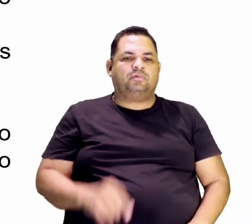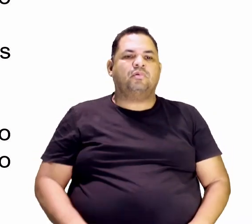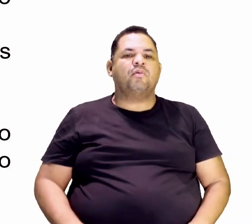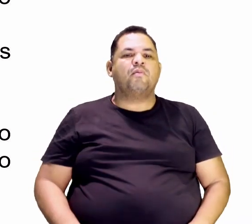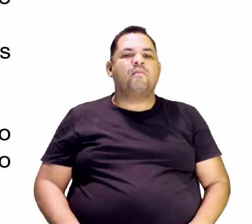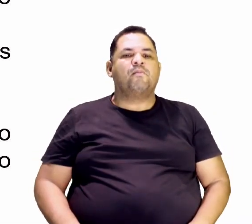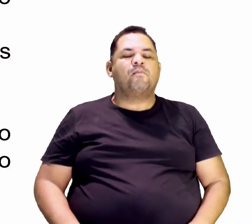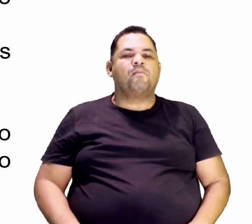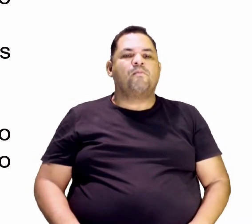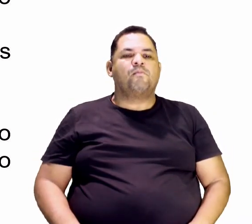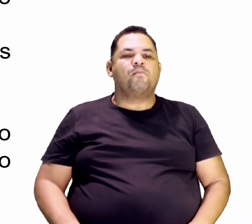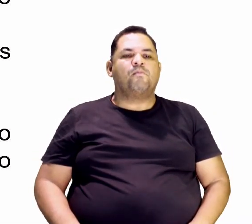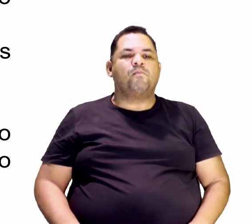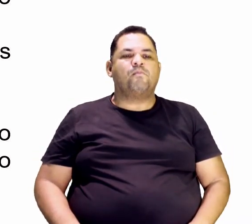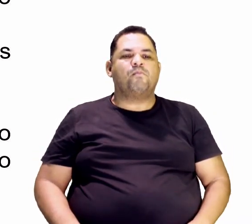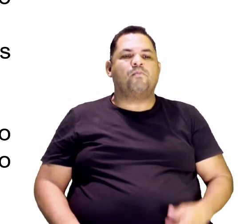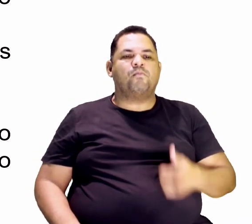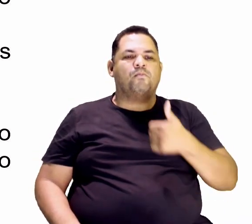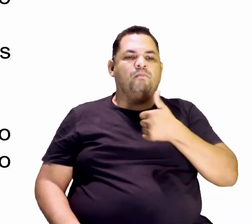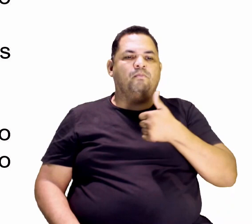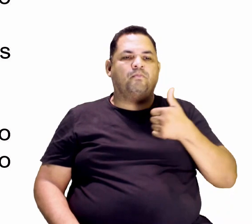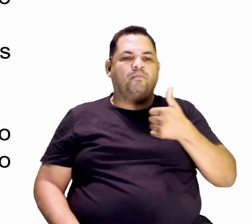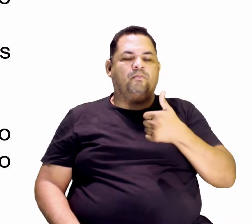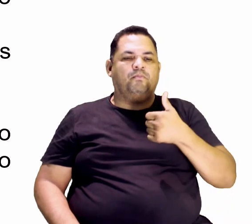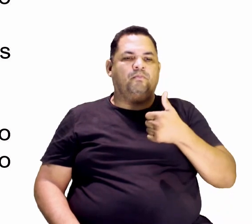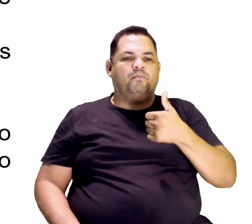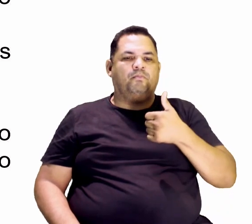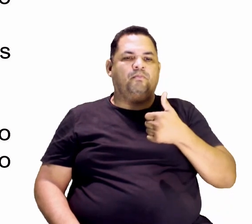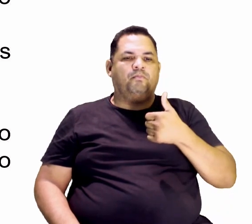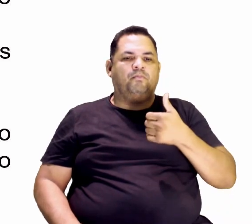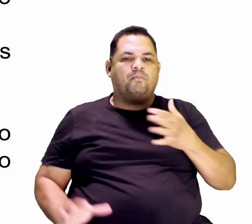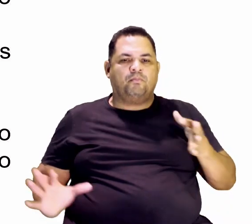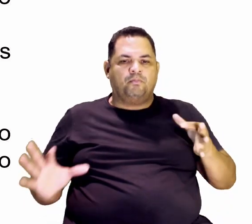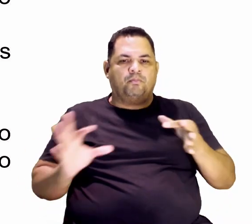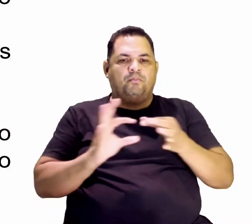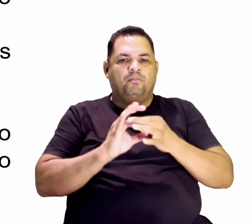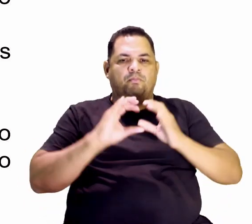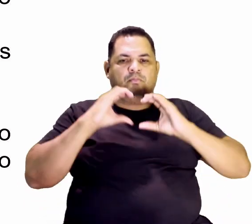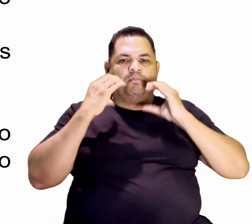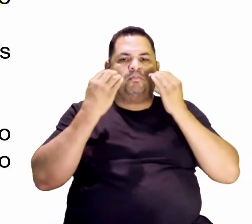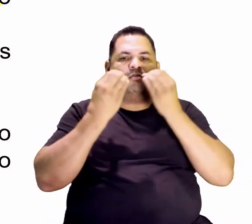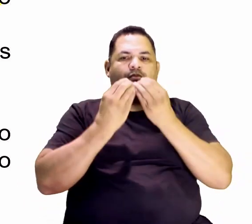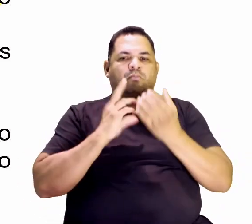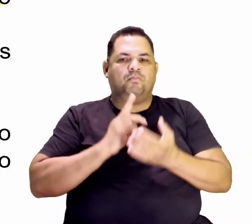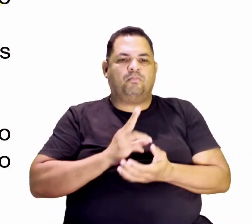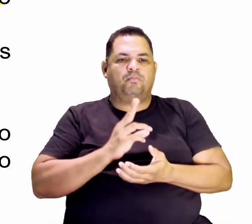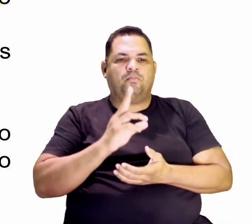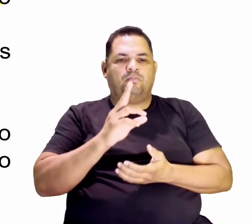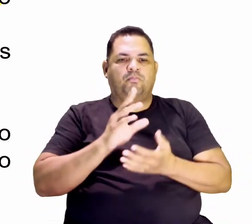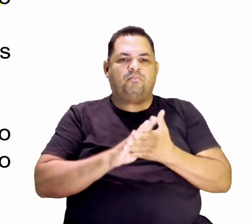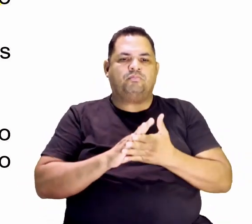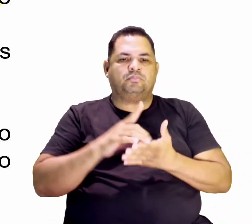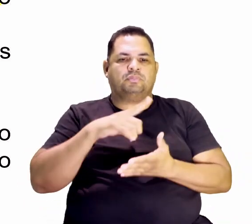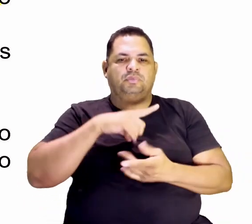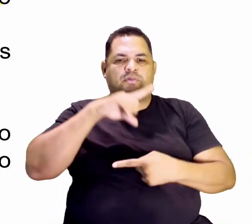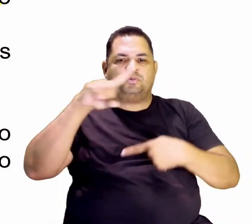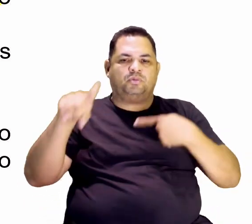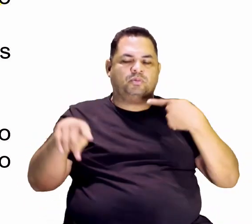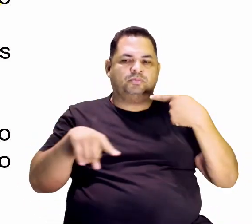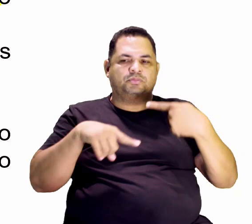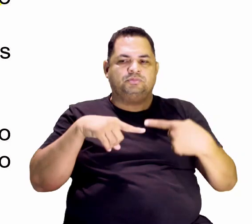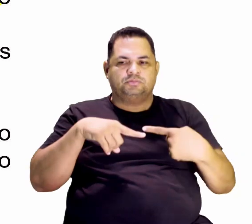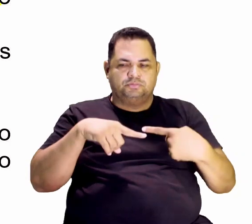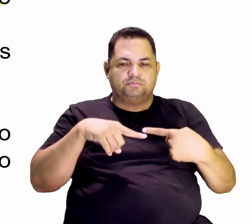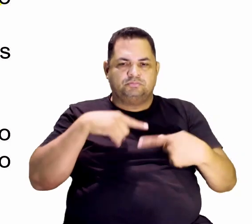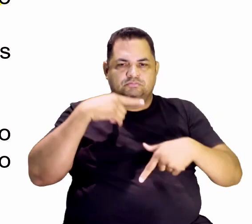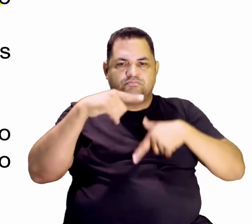Olha lá a afirmativa número 1. Ela diz que os vínculos comunitários perduram enquanto se mantém o interesse